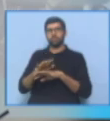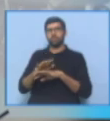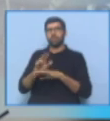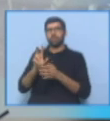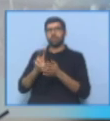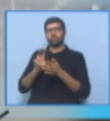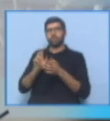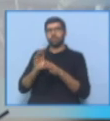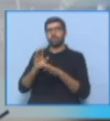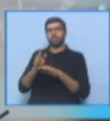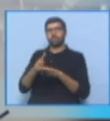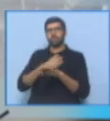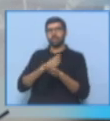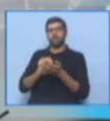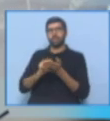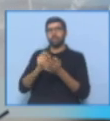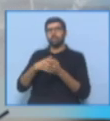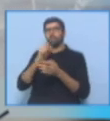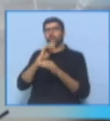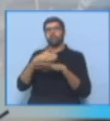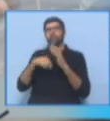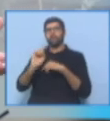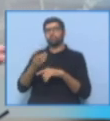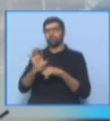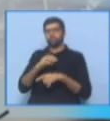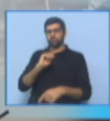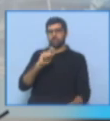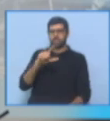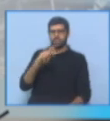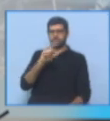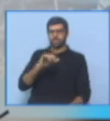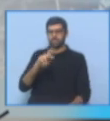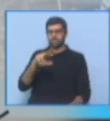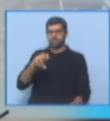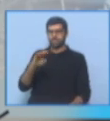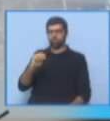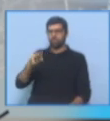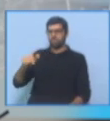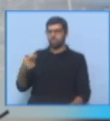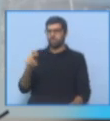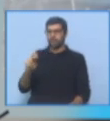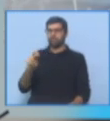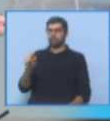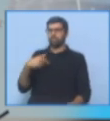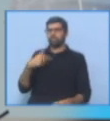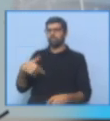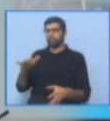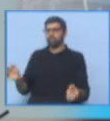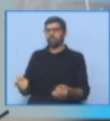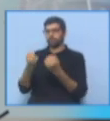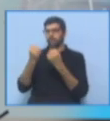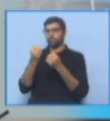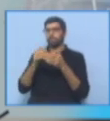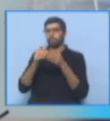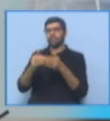O que é possível fazer? Sabemos, por exemplo, que os salesianos de Malta foram em socorro de quem está nos